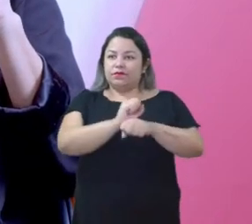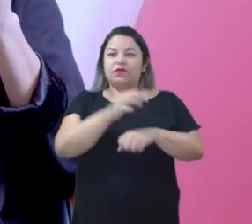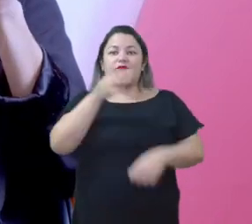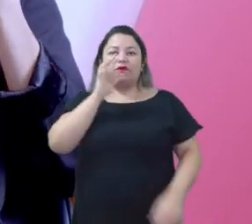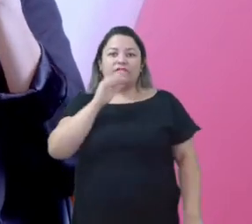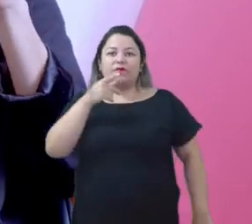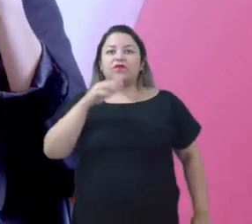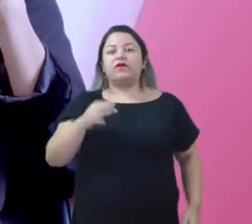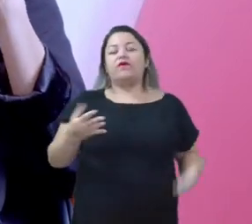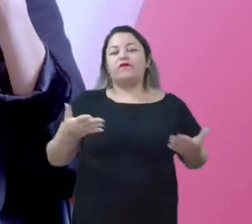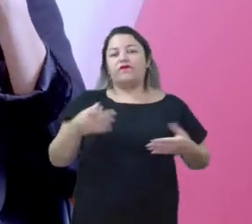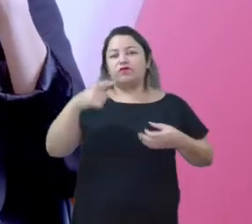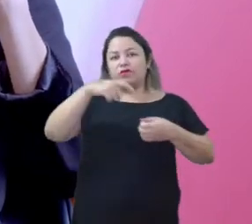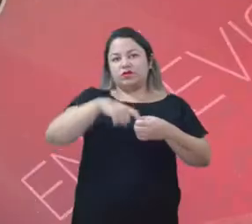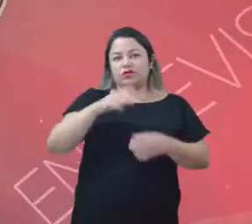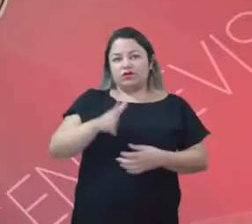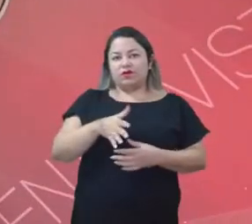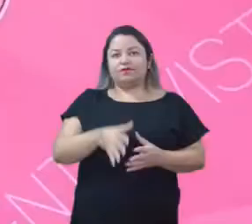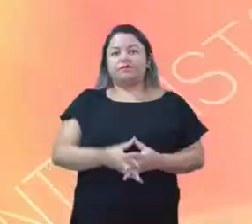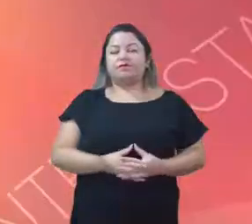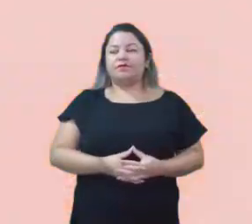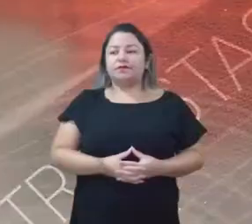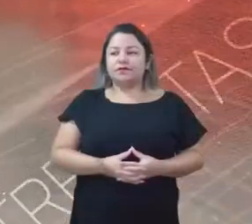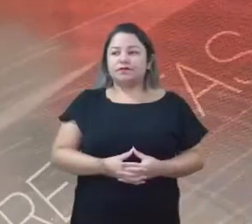Café PT volta daqui a pouco.